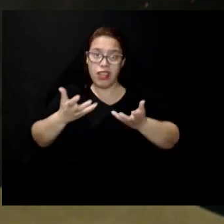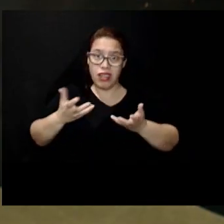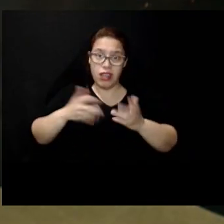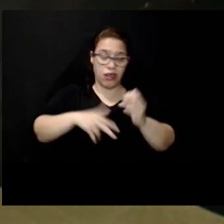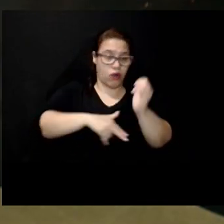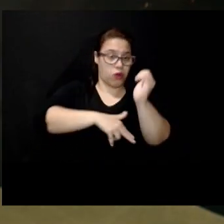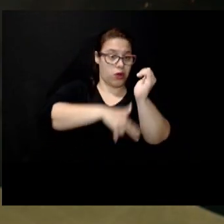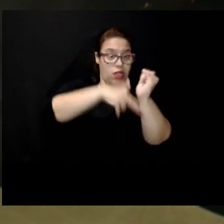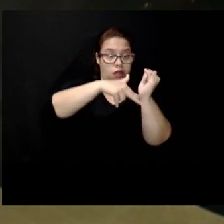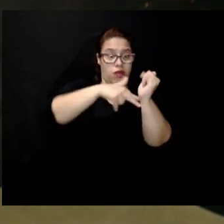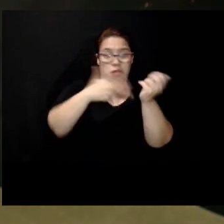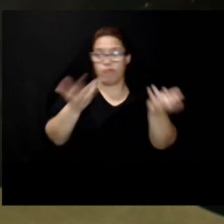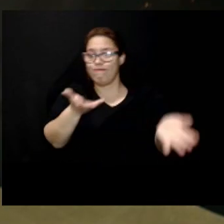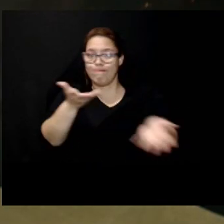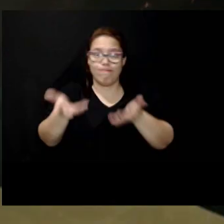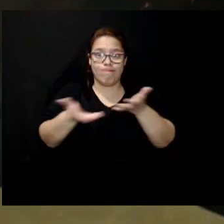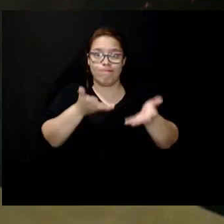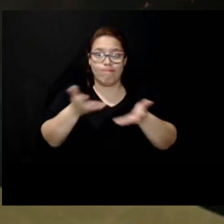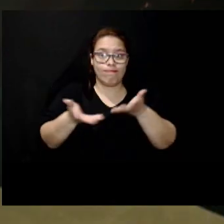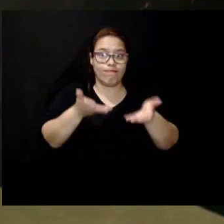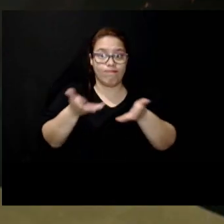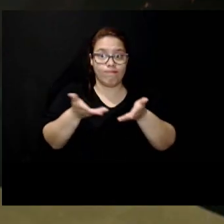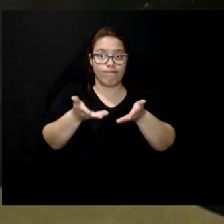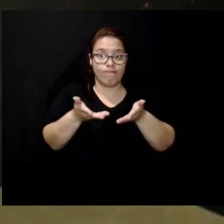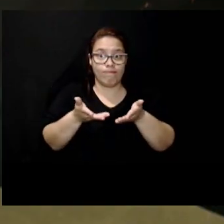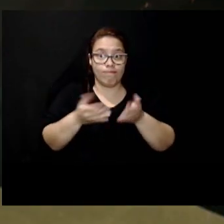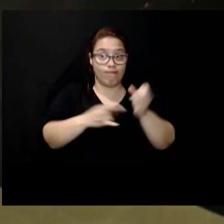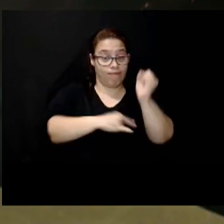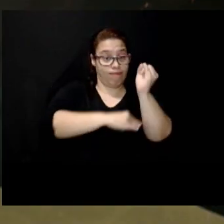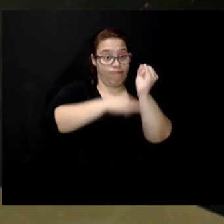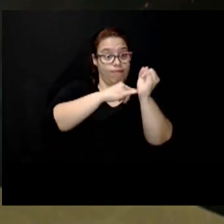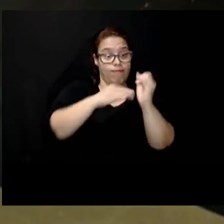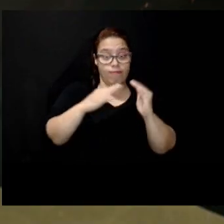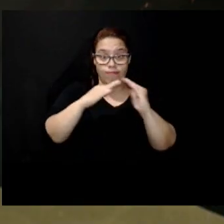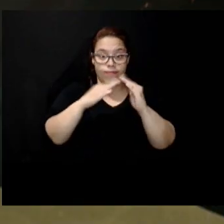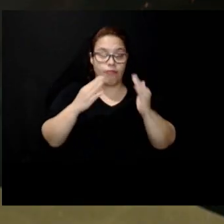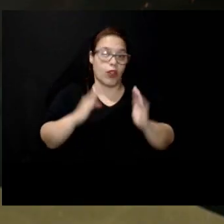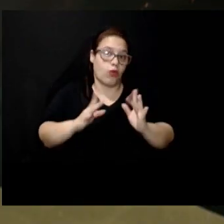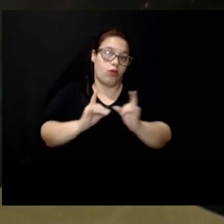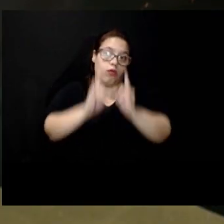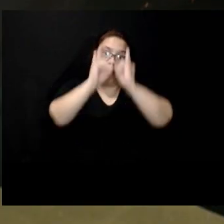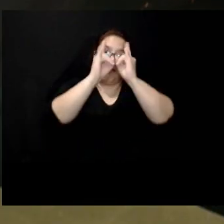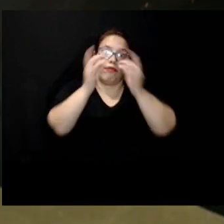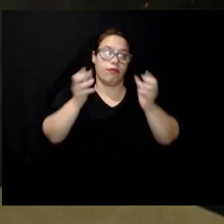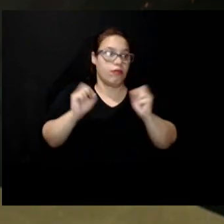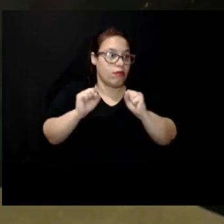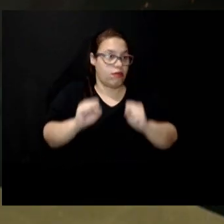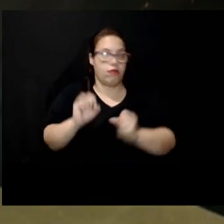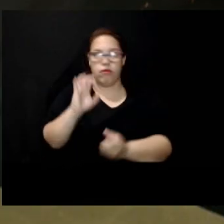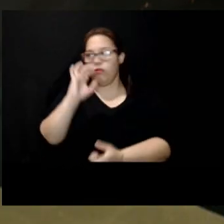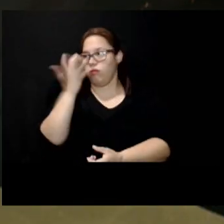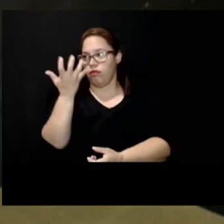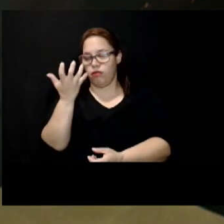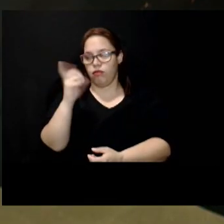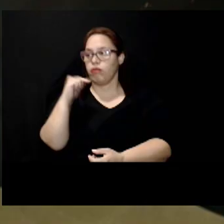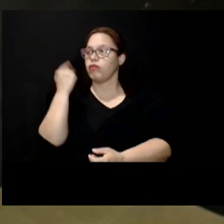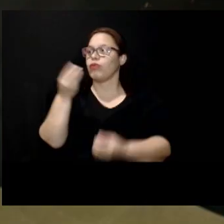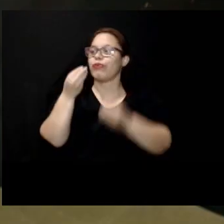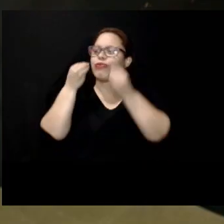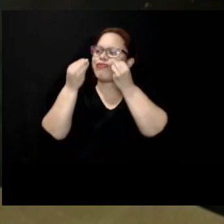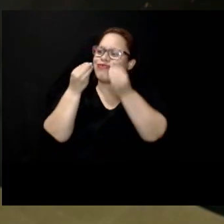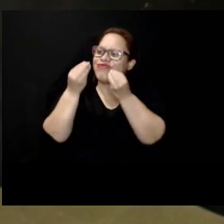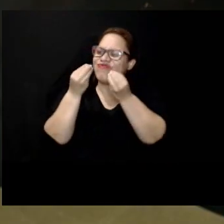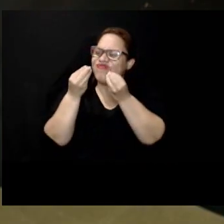de repente, Porque faz parte, o elevador faz parte da sua casa. Se você mora num prédio, pode acontecer. E depois, como tratar isso?